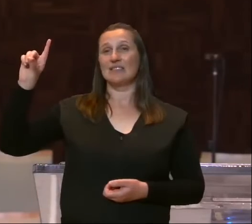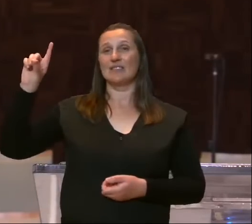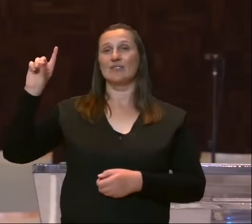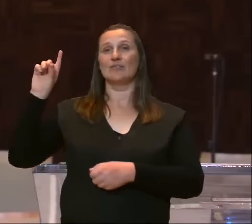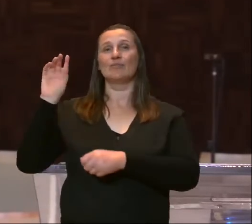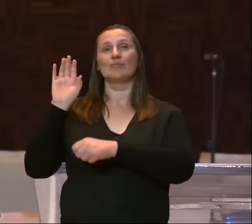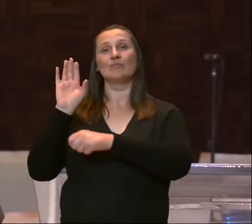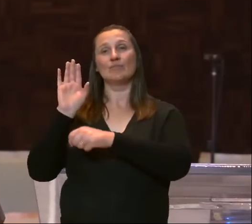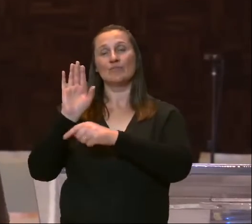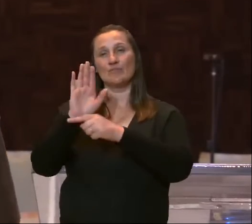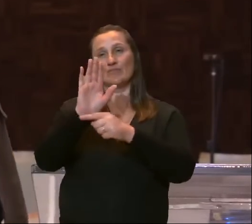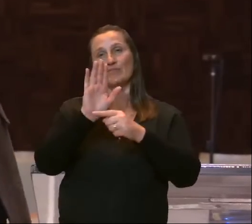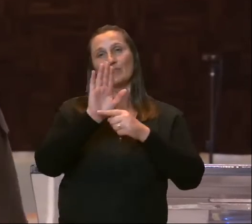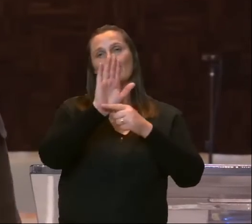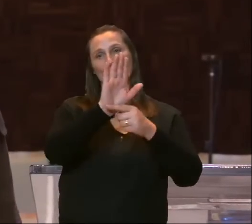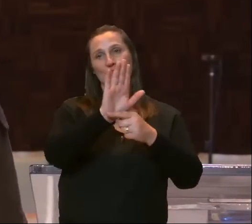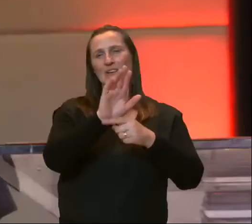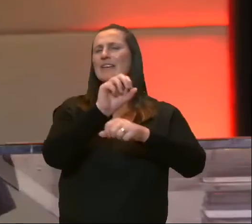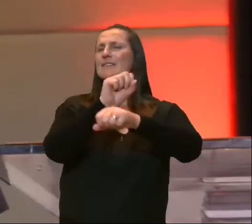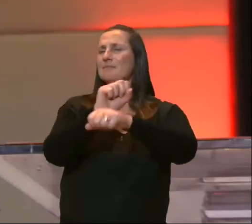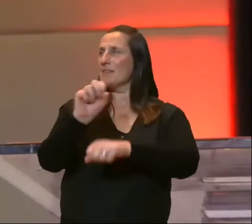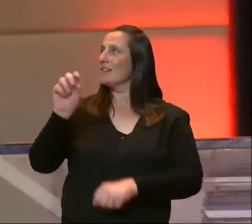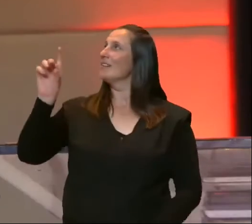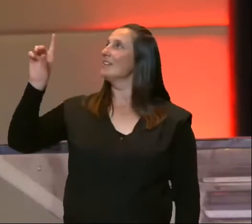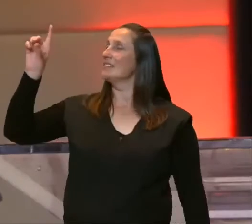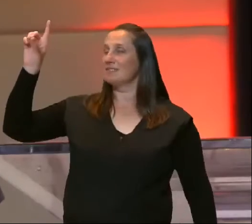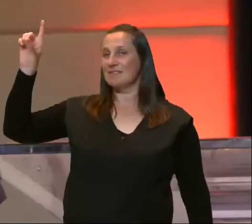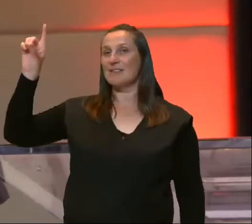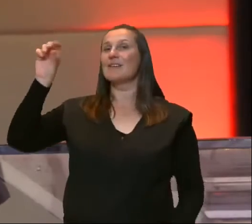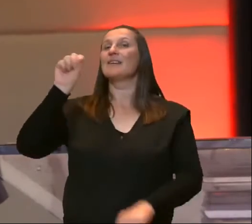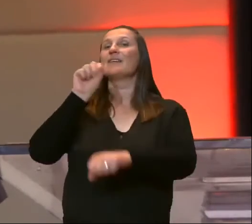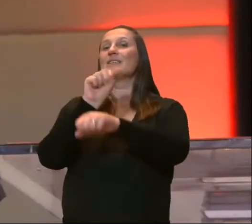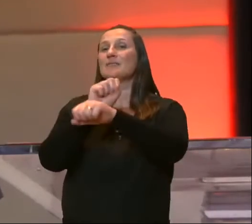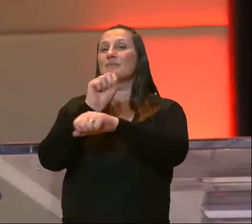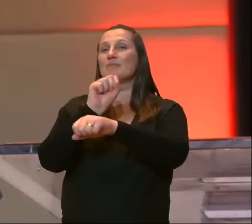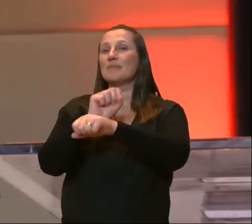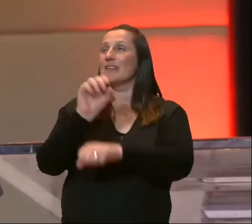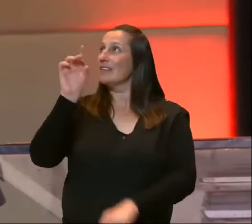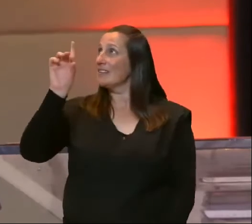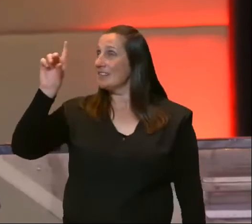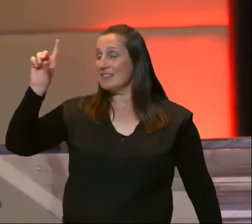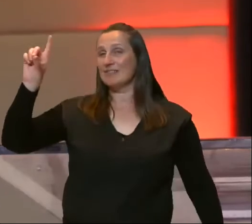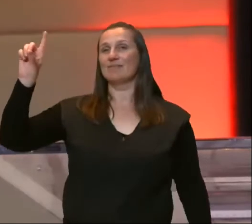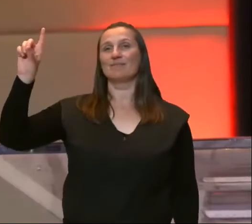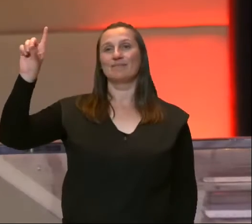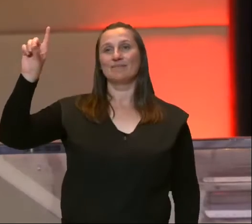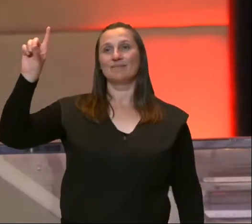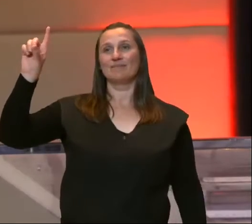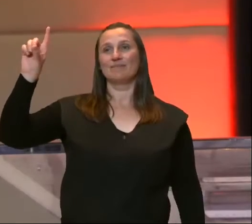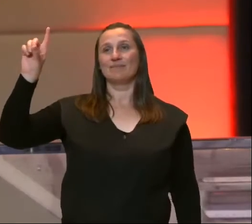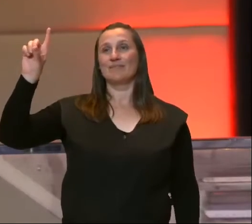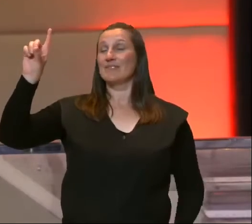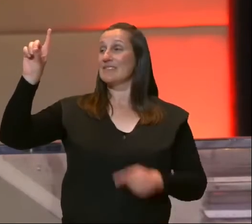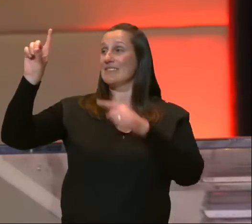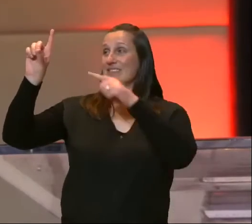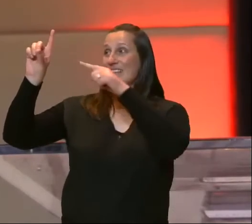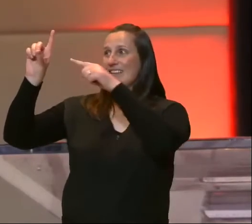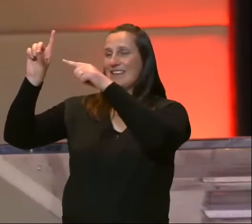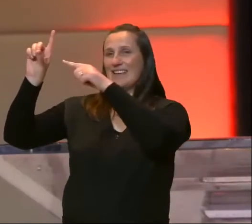Espera em Deus. O Senhor é a tua porção. Espera em Deus. Ele é